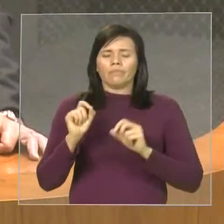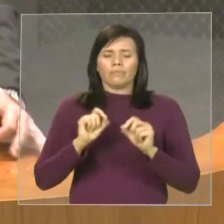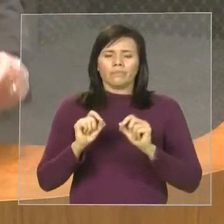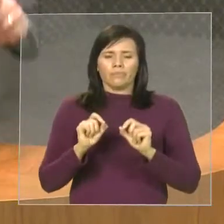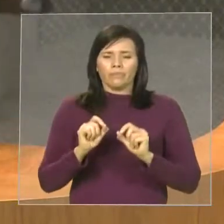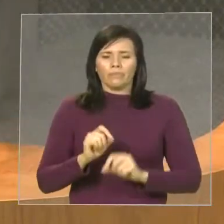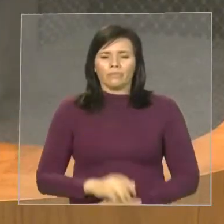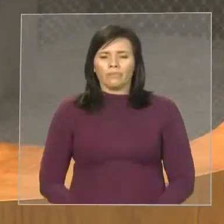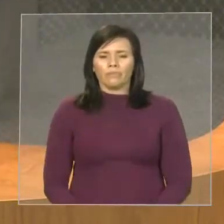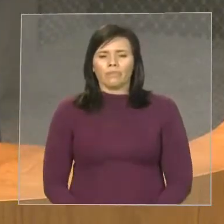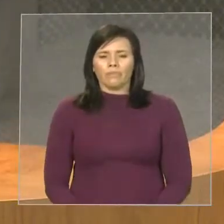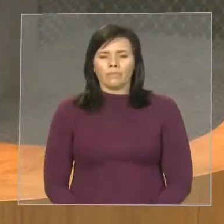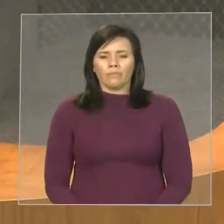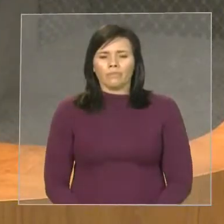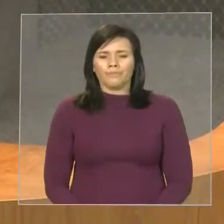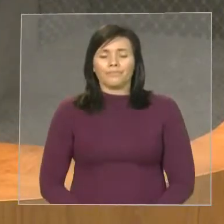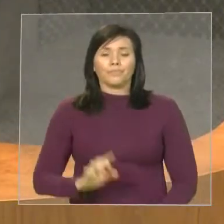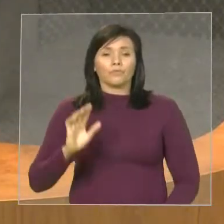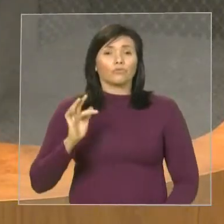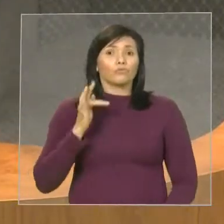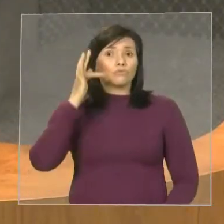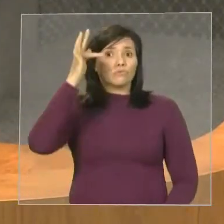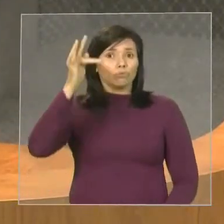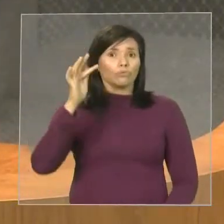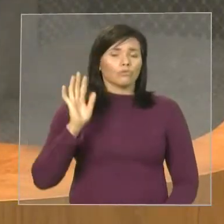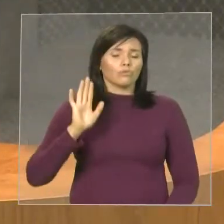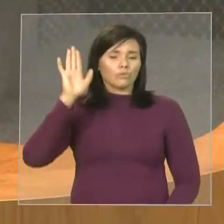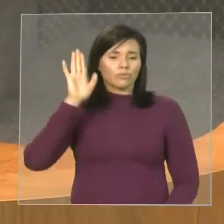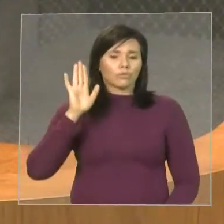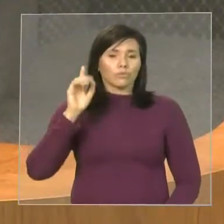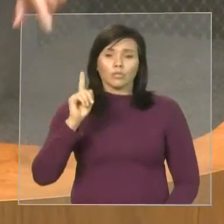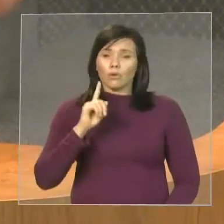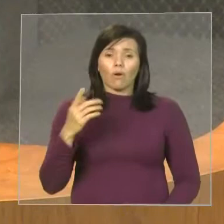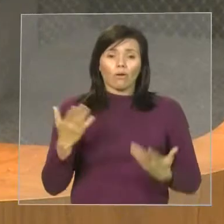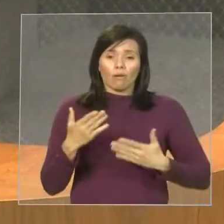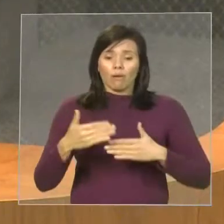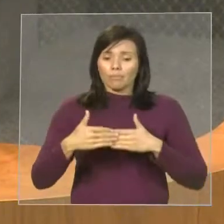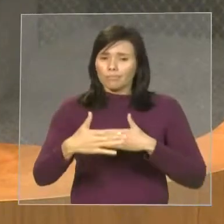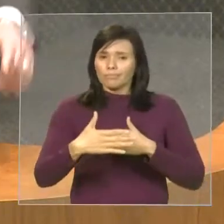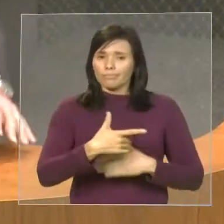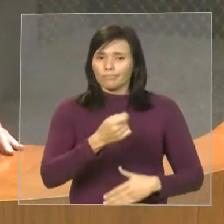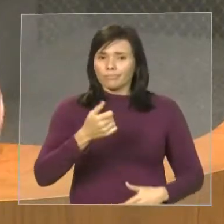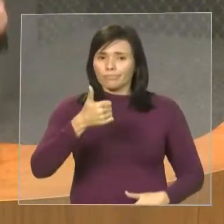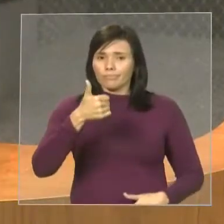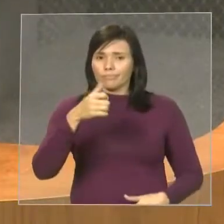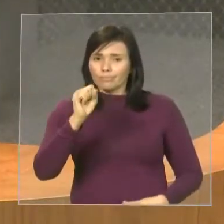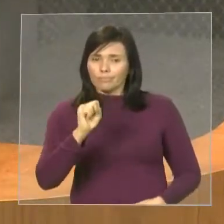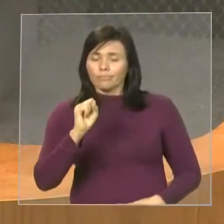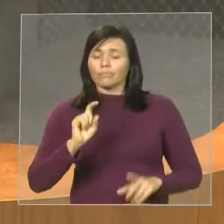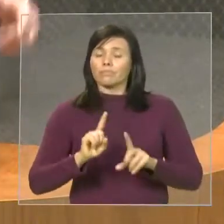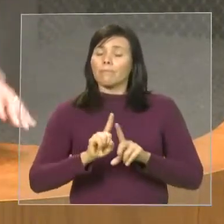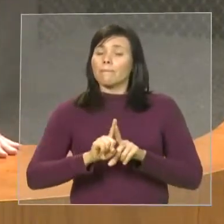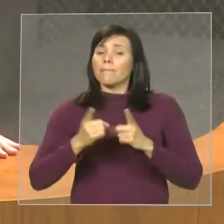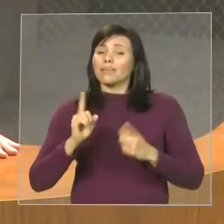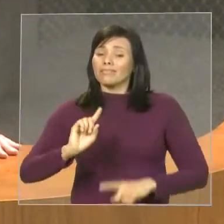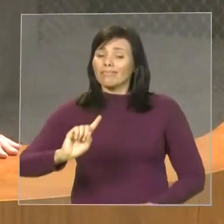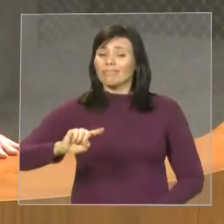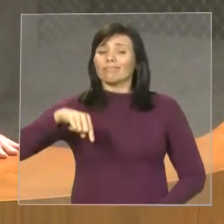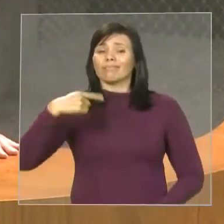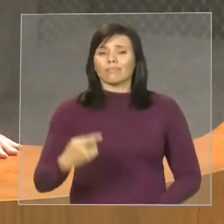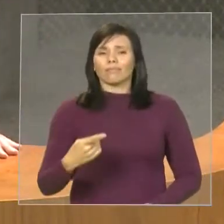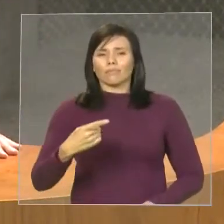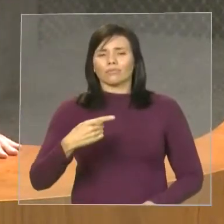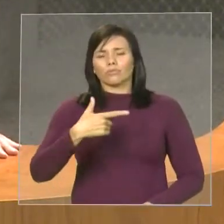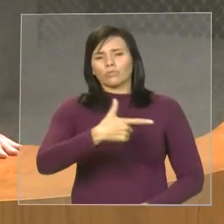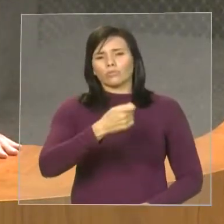questão de, nas próximas eleições, não nessas de 2018, mas a partir das próximas eleições, a partir de 2018,